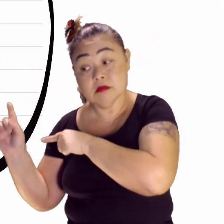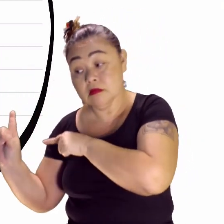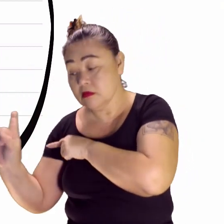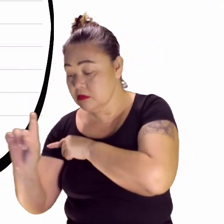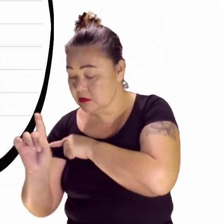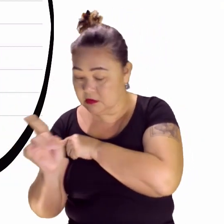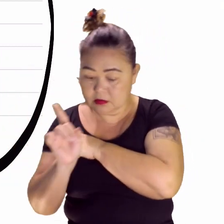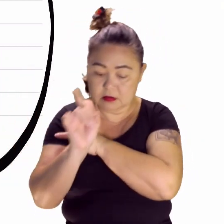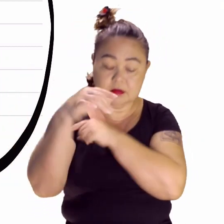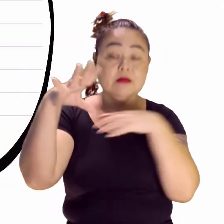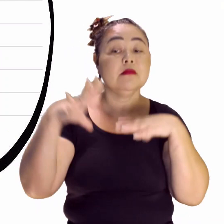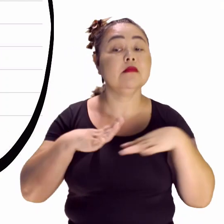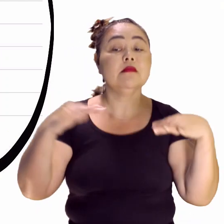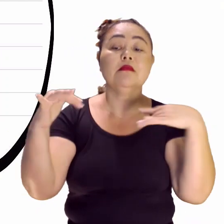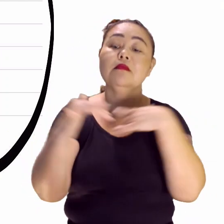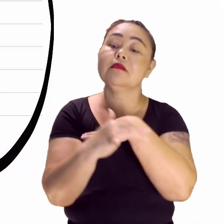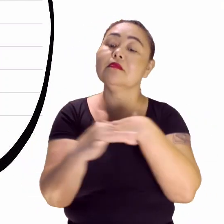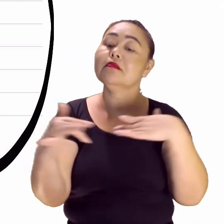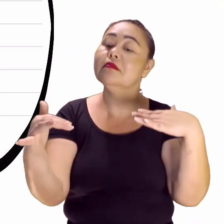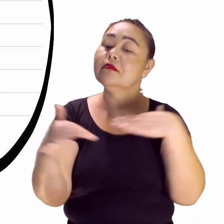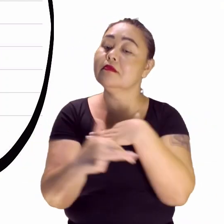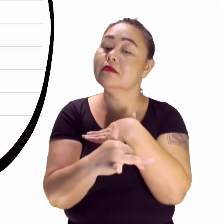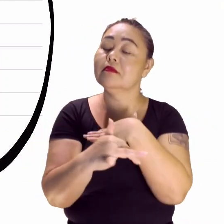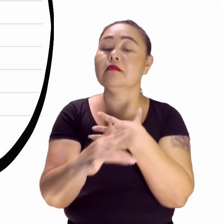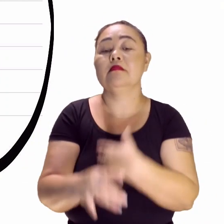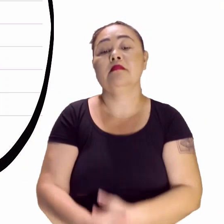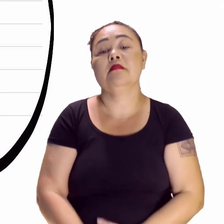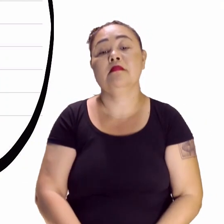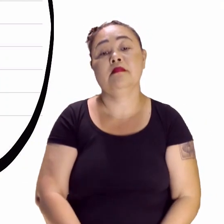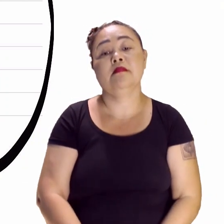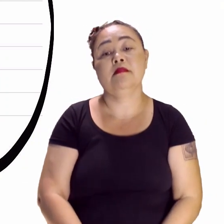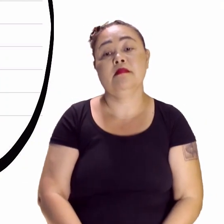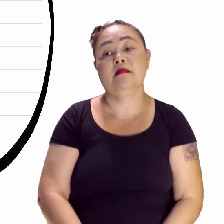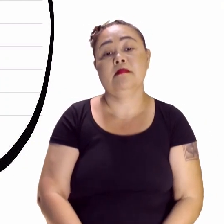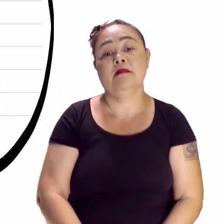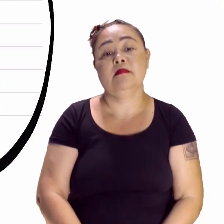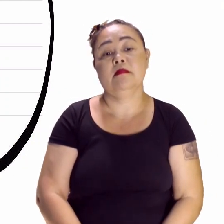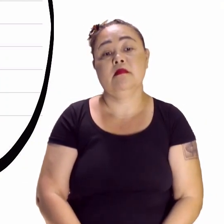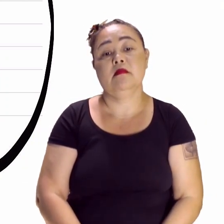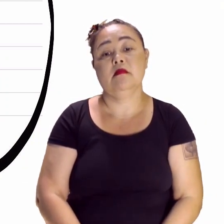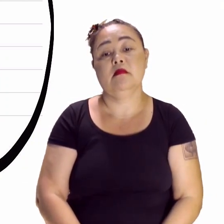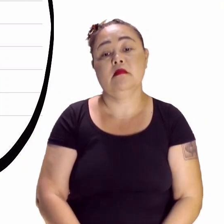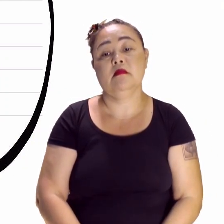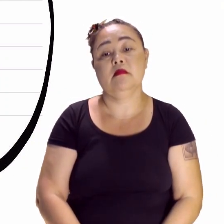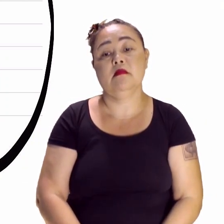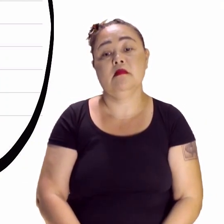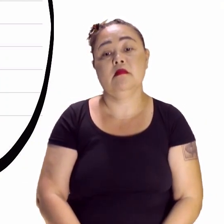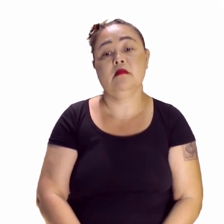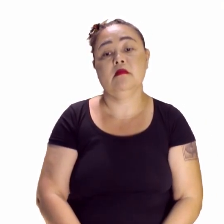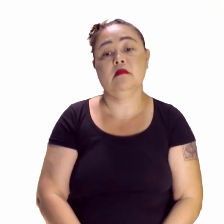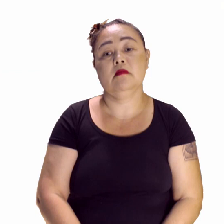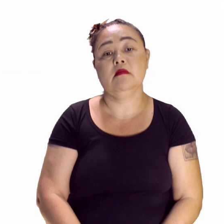cidade. Não é isso? Isso. Beleza. Olha aí. Vamos lá.